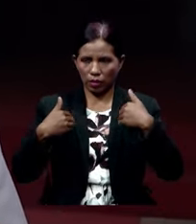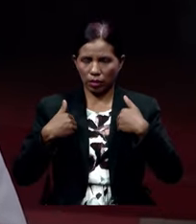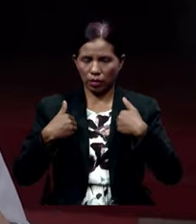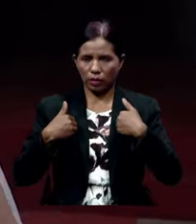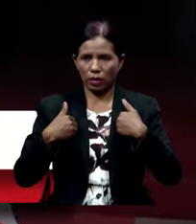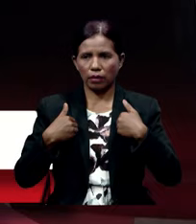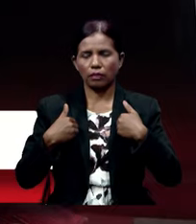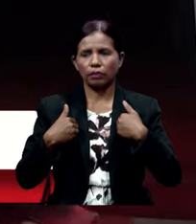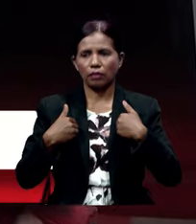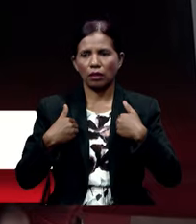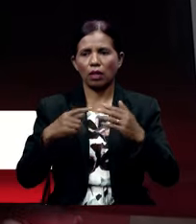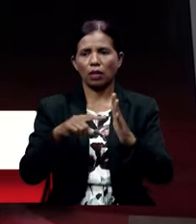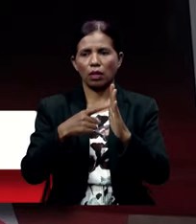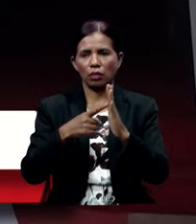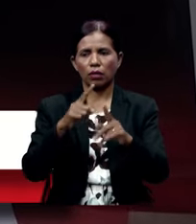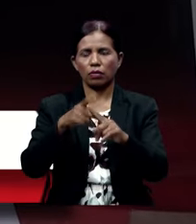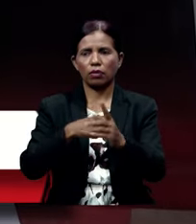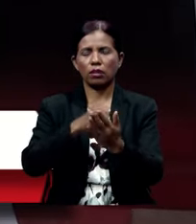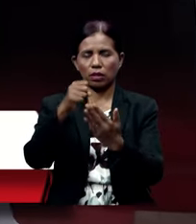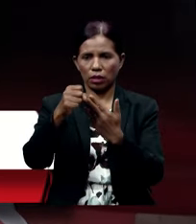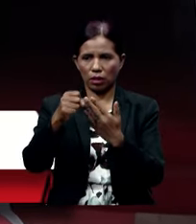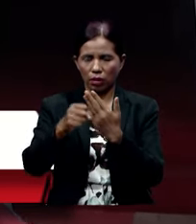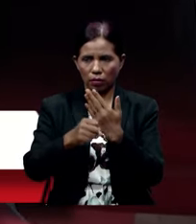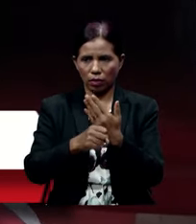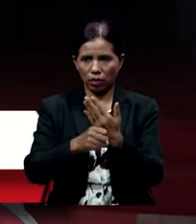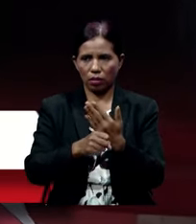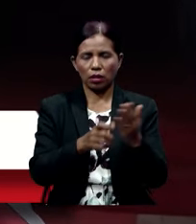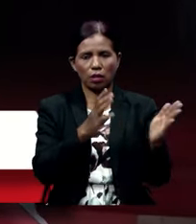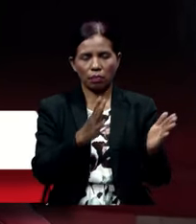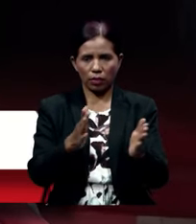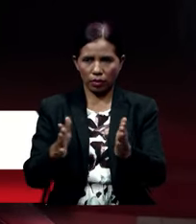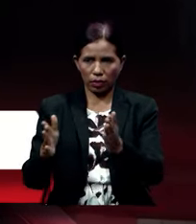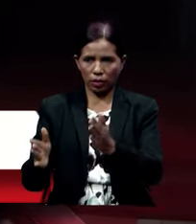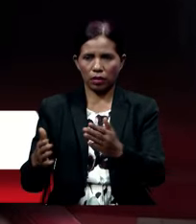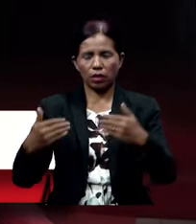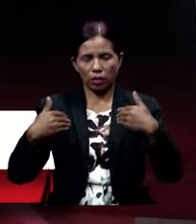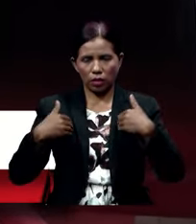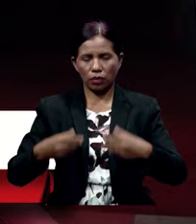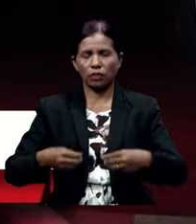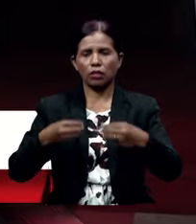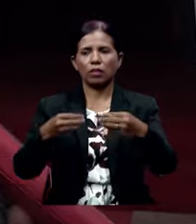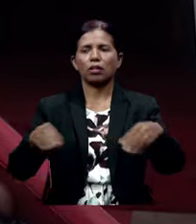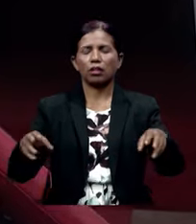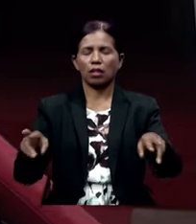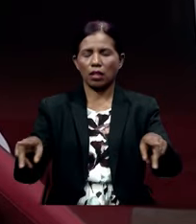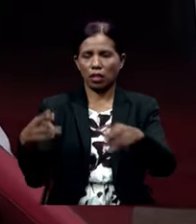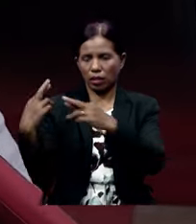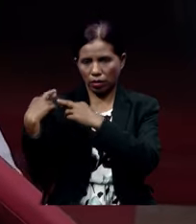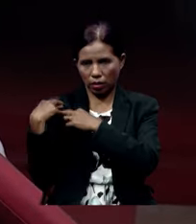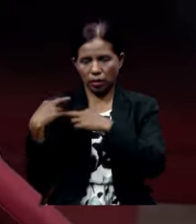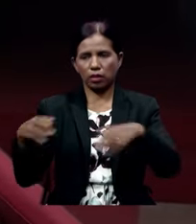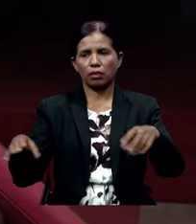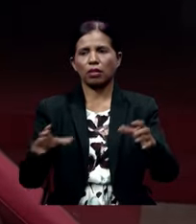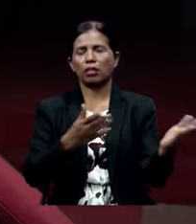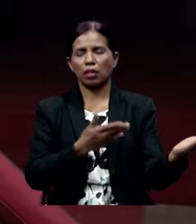a nihau e setembro ilara, quer dizer o processo se ia exerce helanya kenara tu ne itu bela